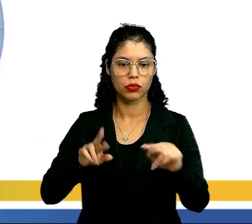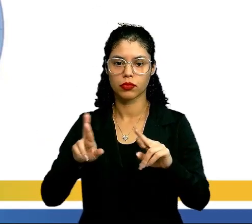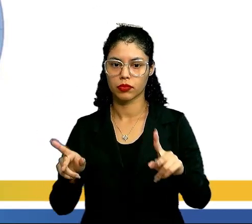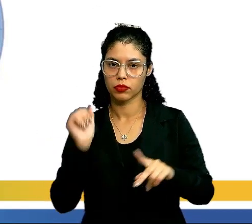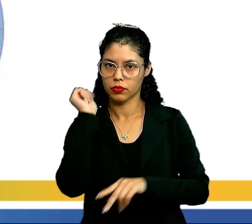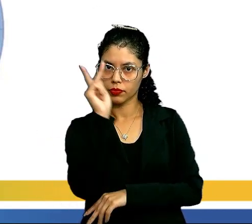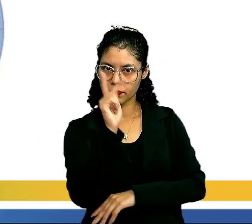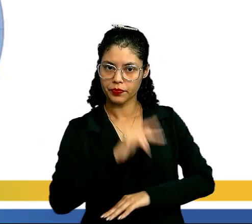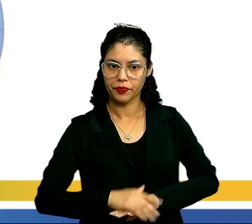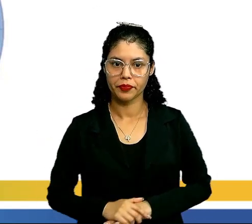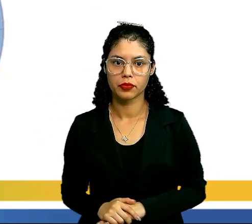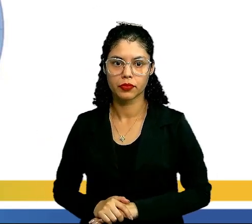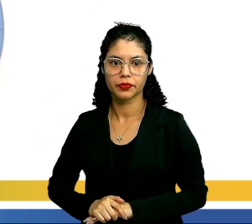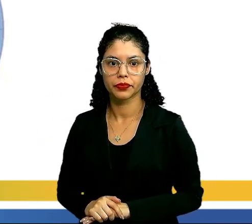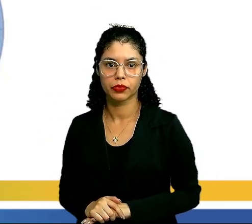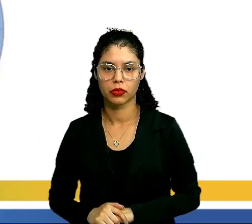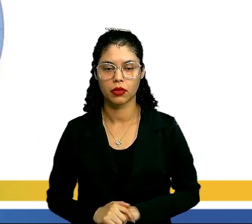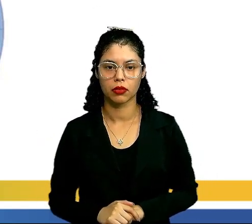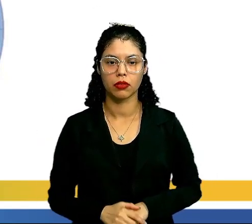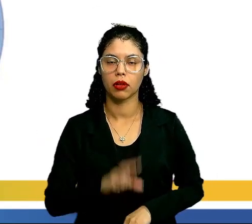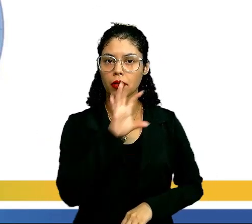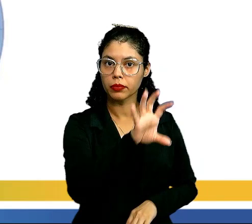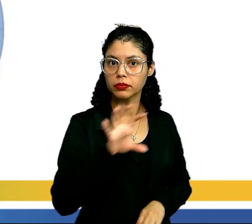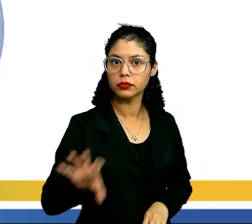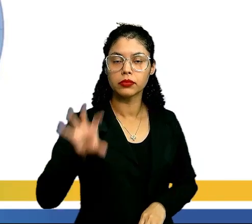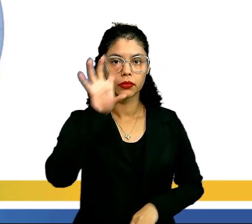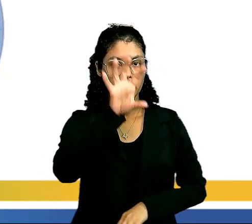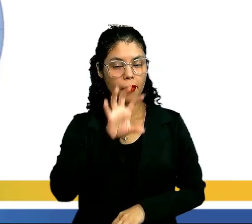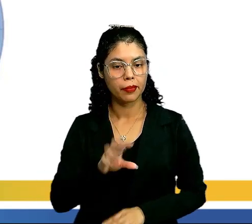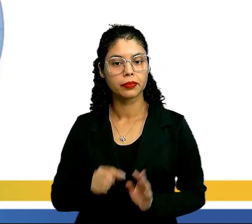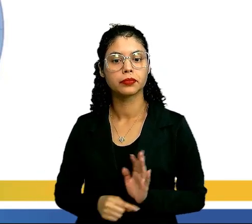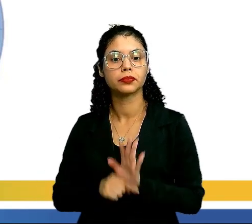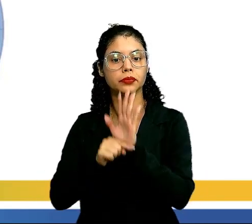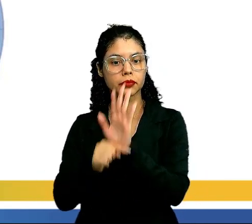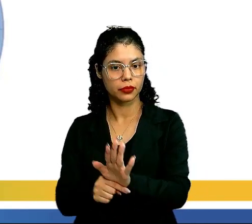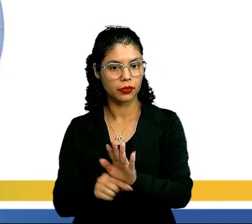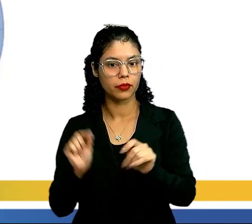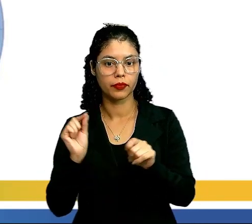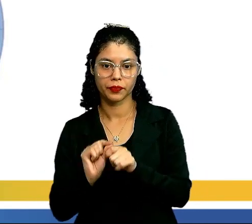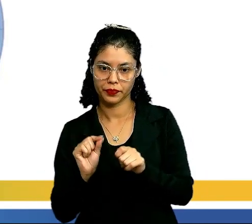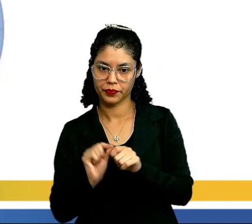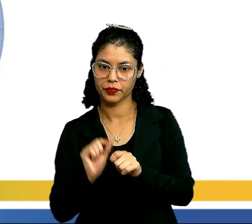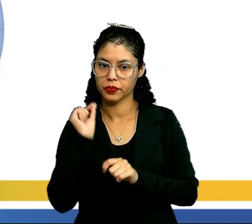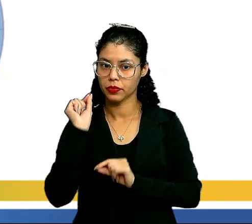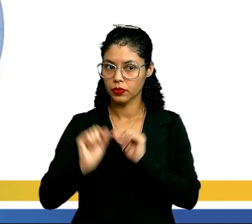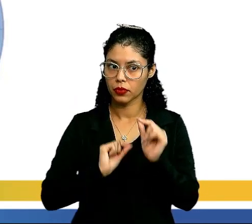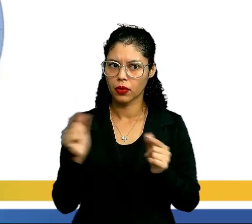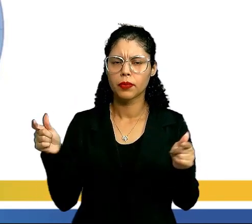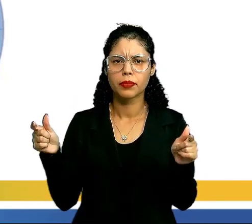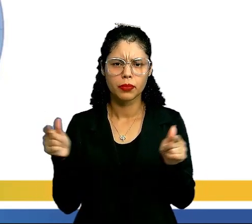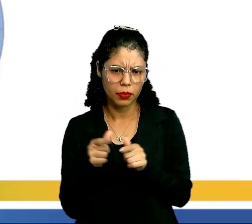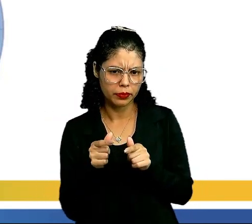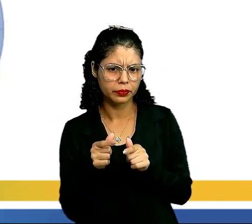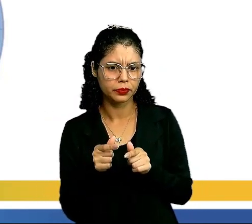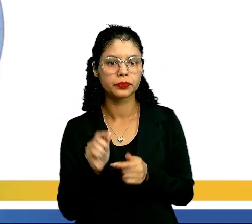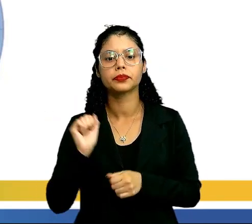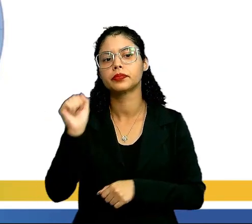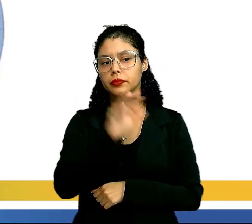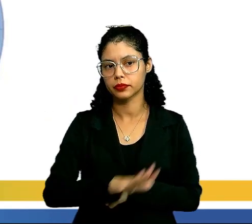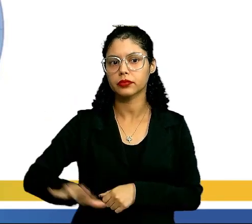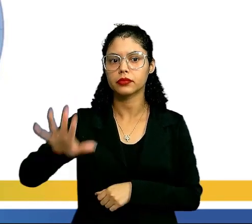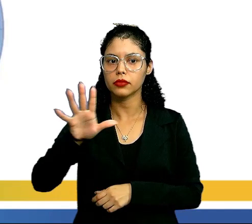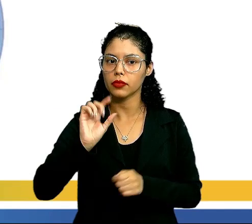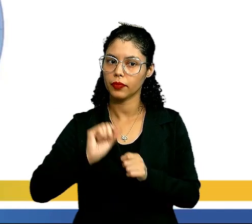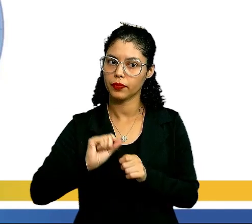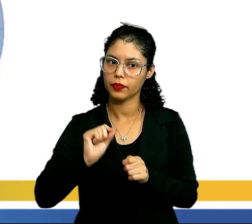outra. O mapa elaborado apresenta a deformação mínima das áreas e